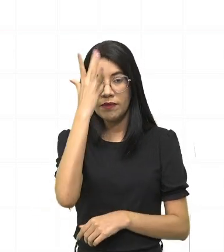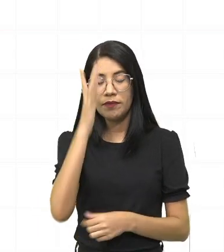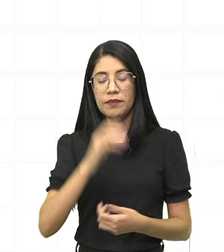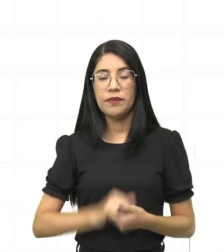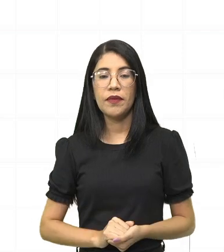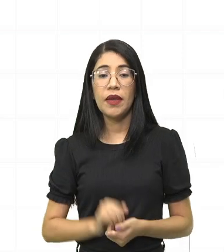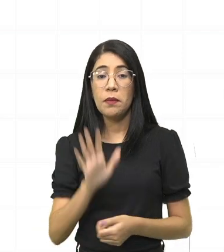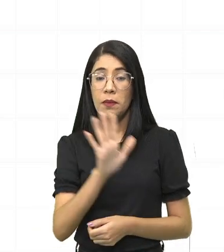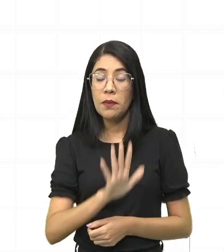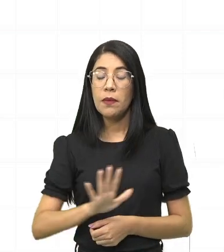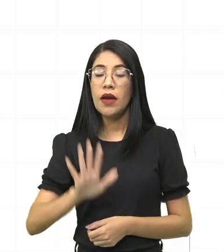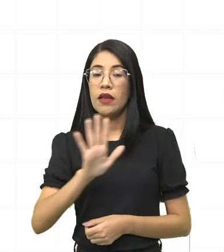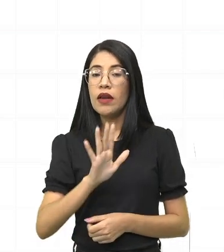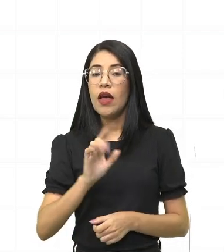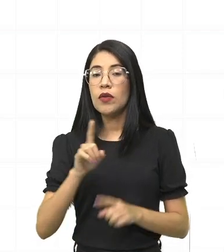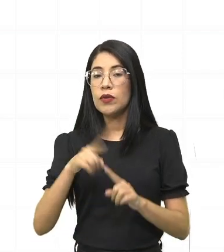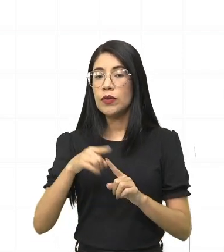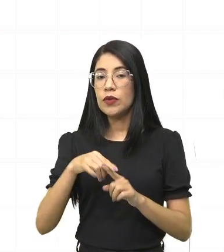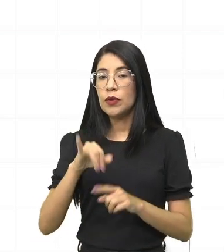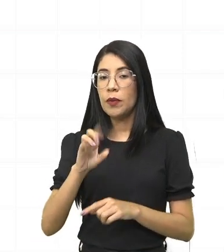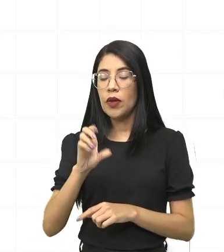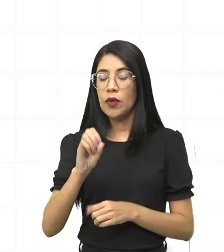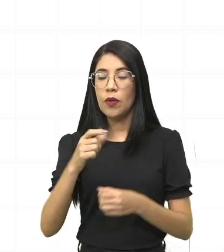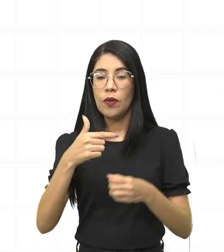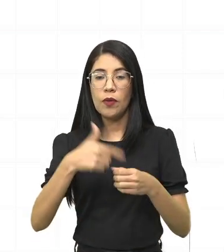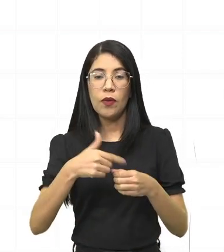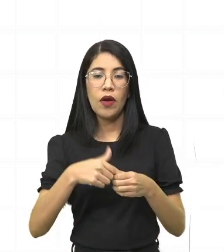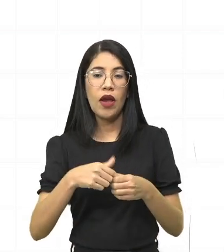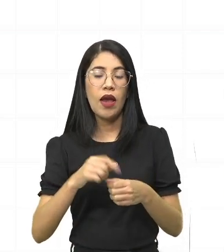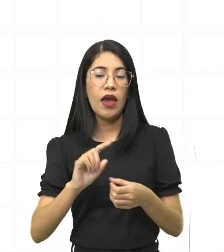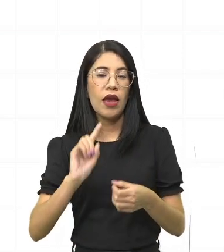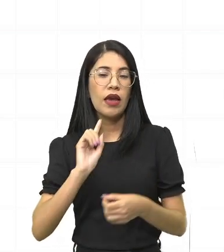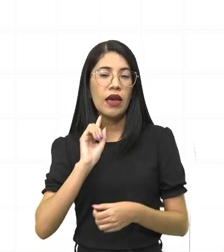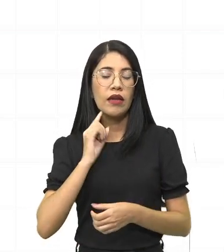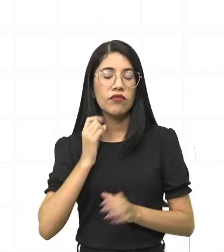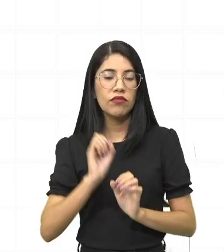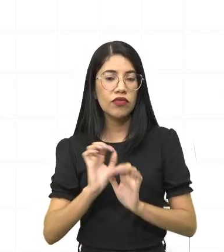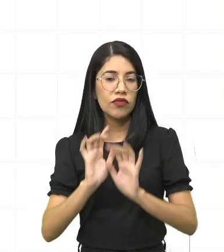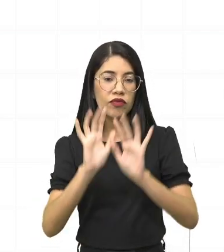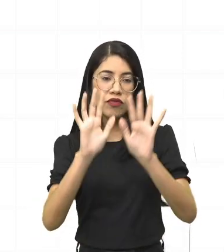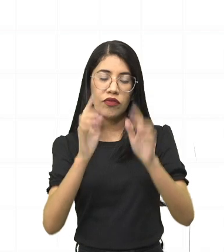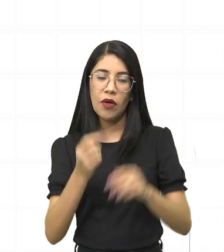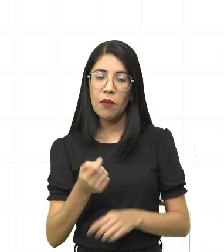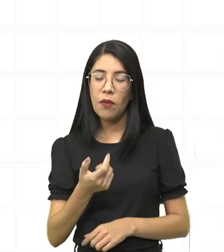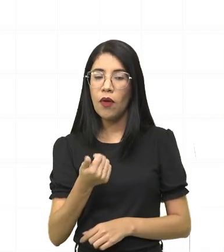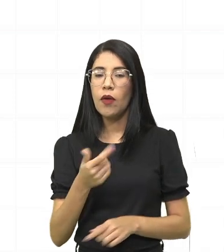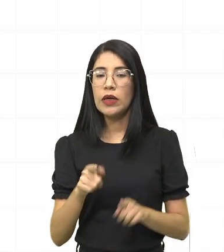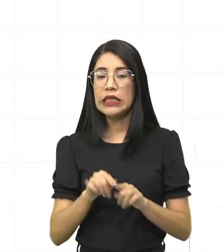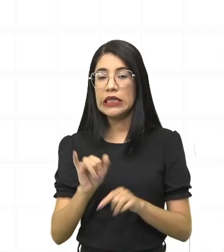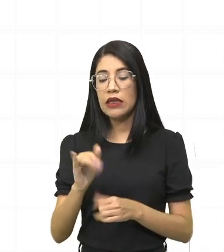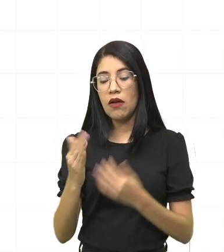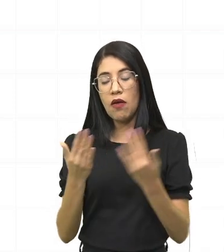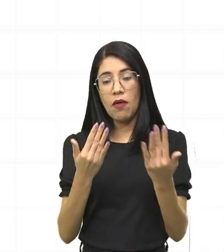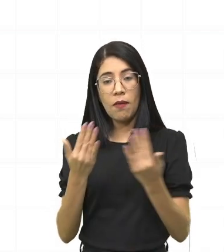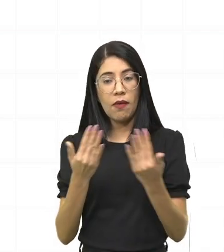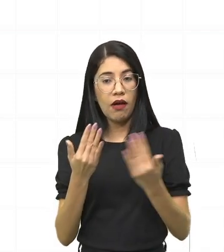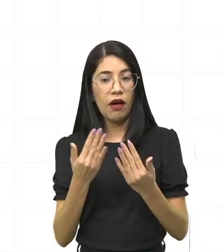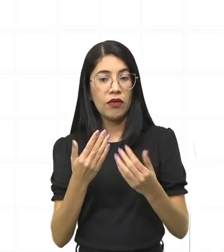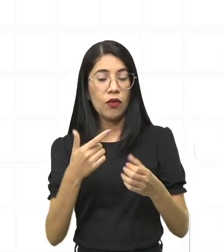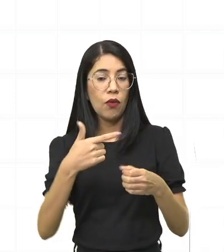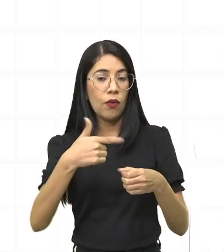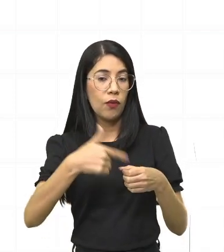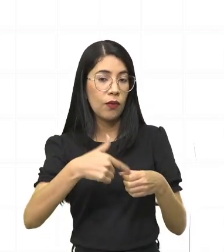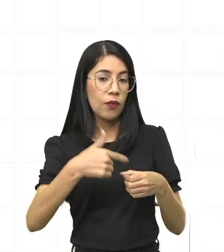geral, os biocombustíveis, eles produzem menos emissões de gases de efeito estufa em comparação com os